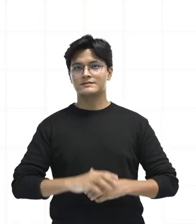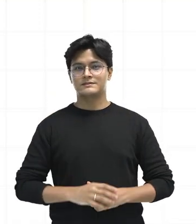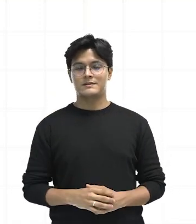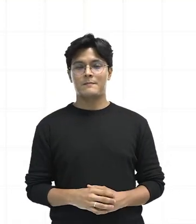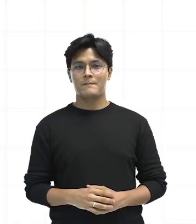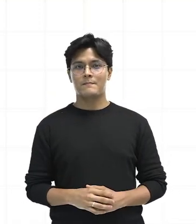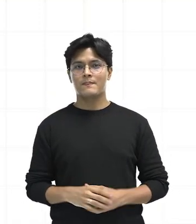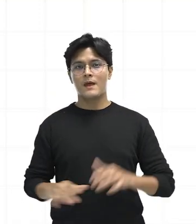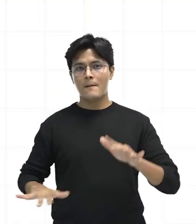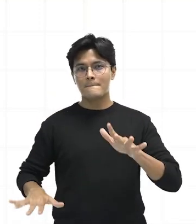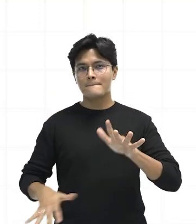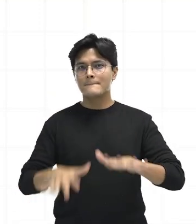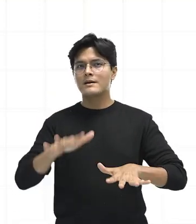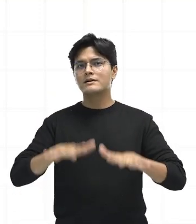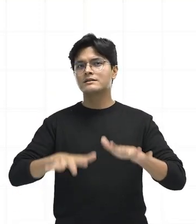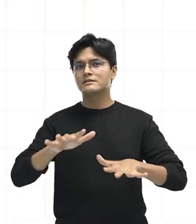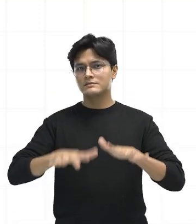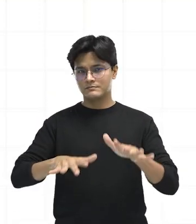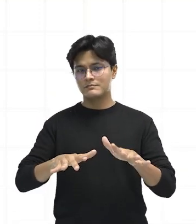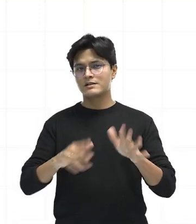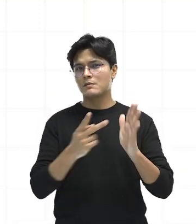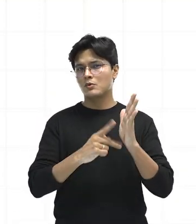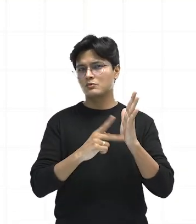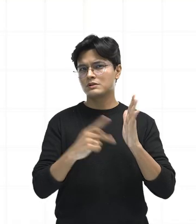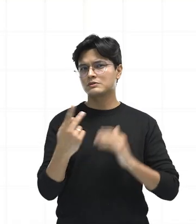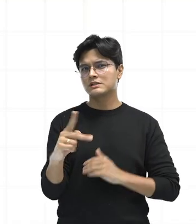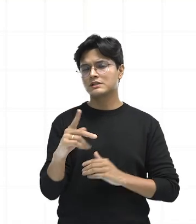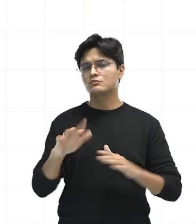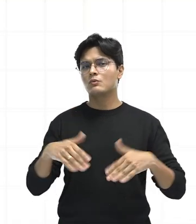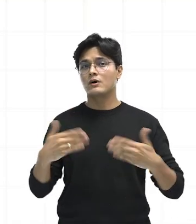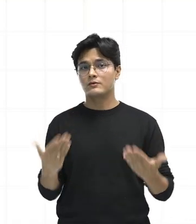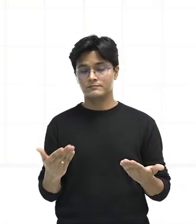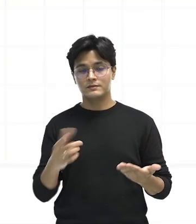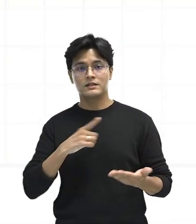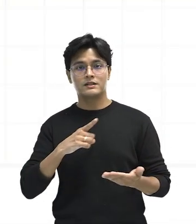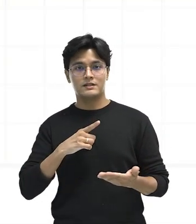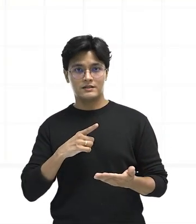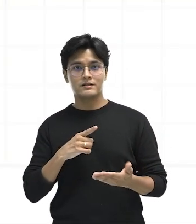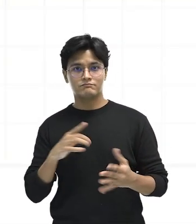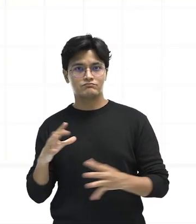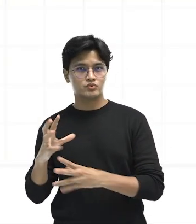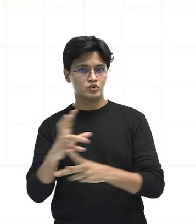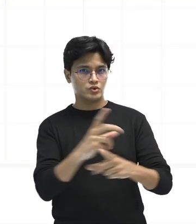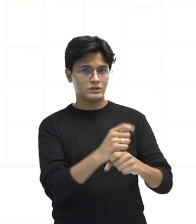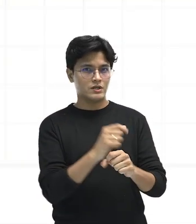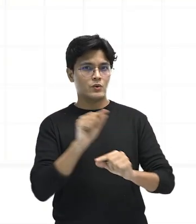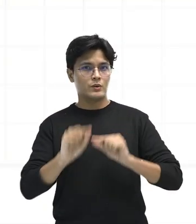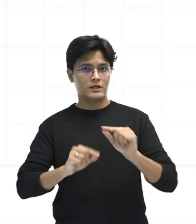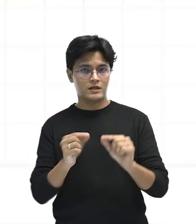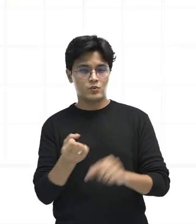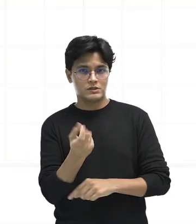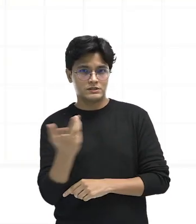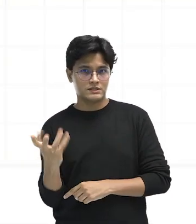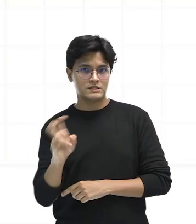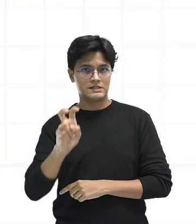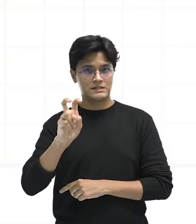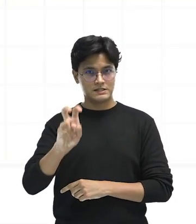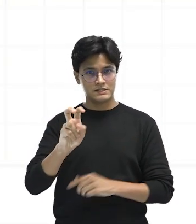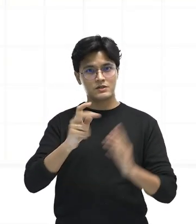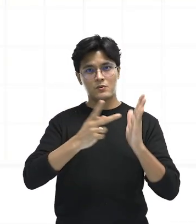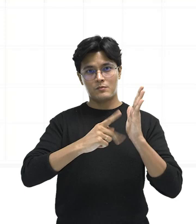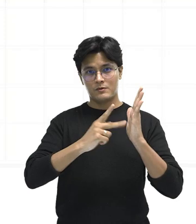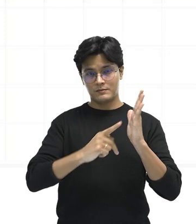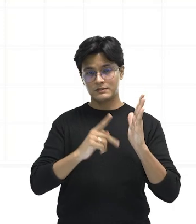aritmética das notas desses alunos? Veja, então eu tenho um total de 5 notas. A